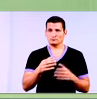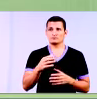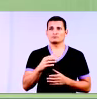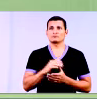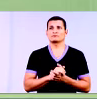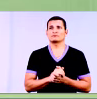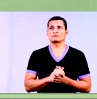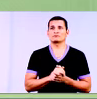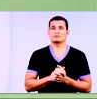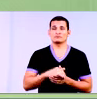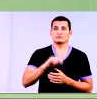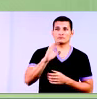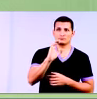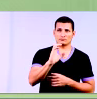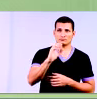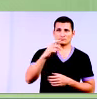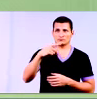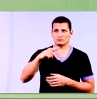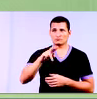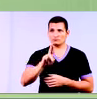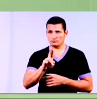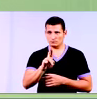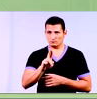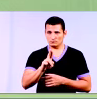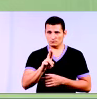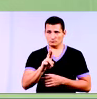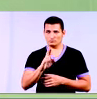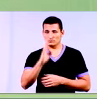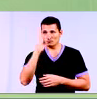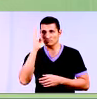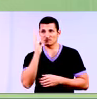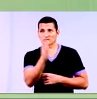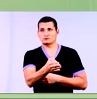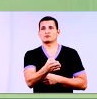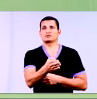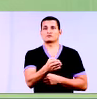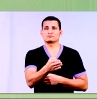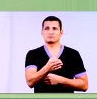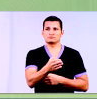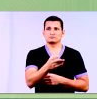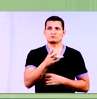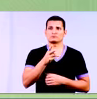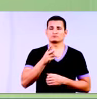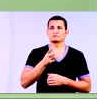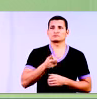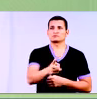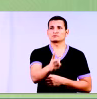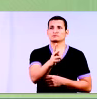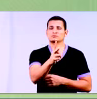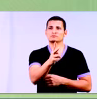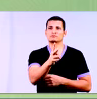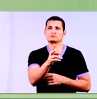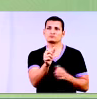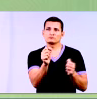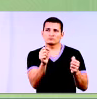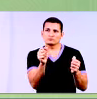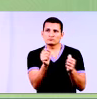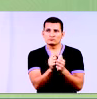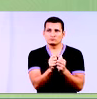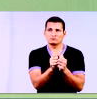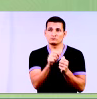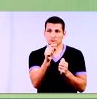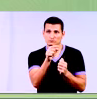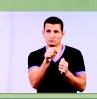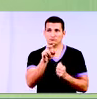a CPU, ela está diretamente, sempre, em conexão com